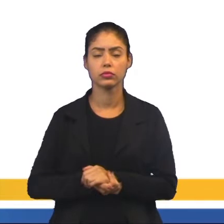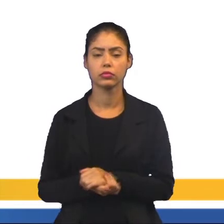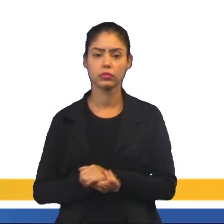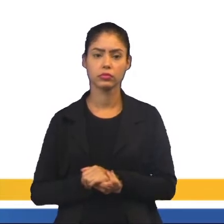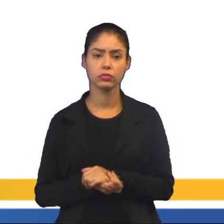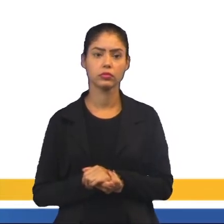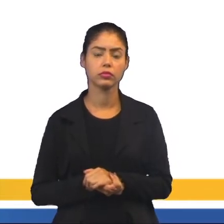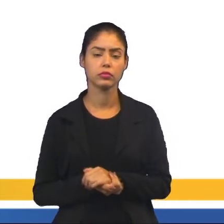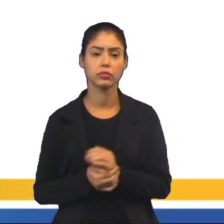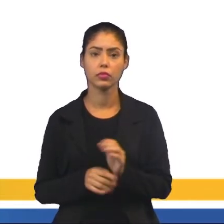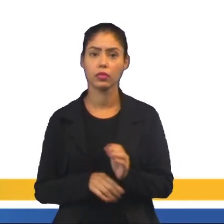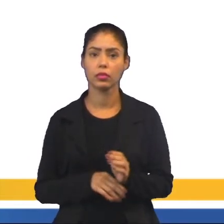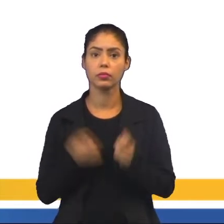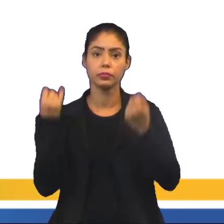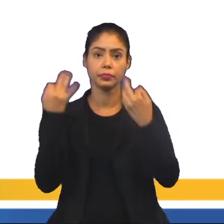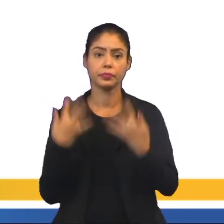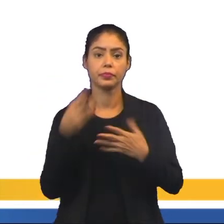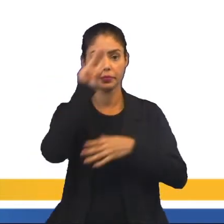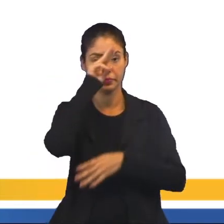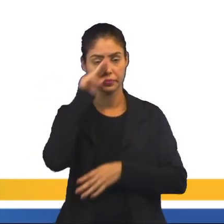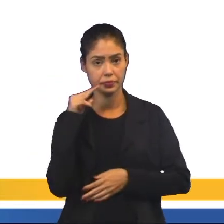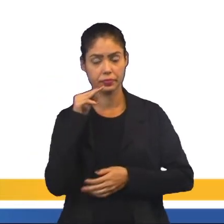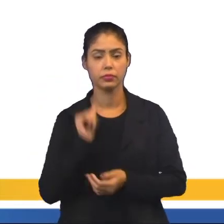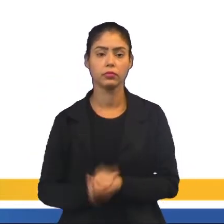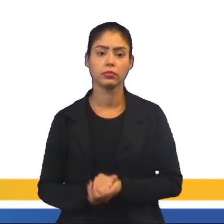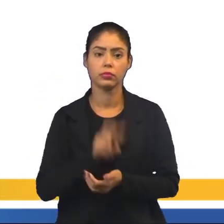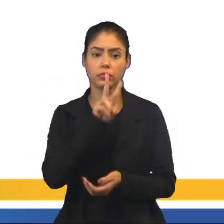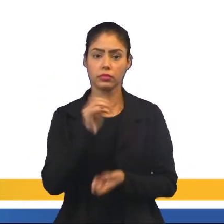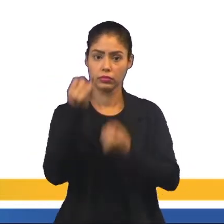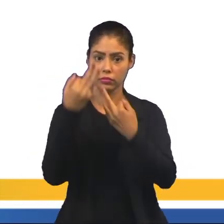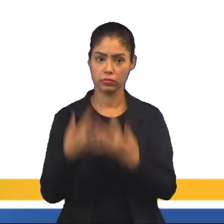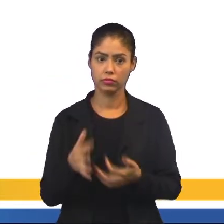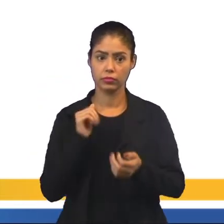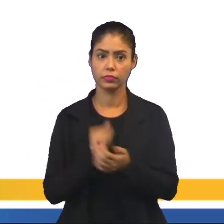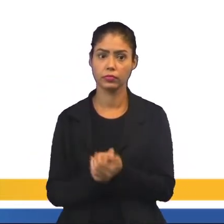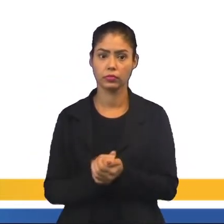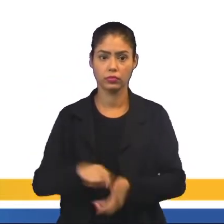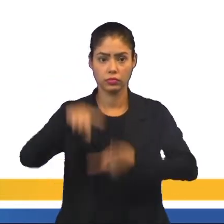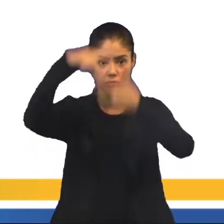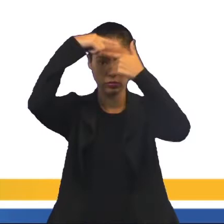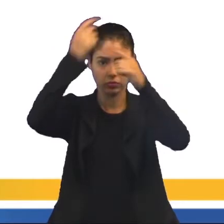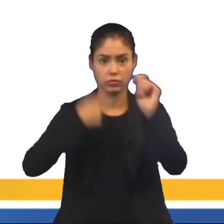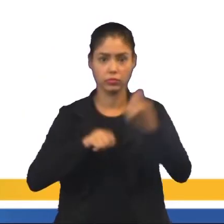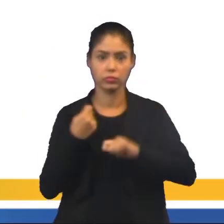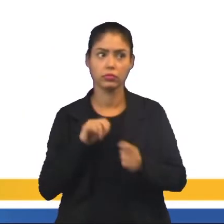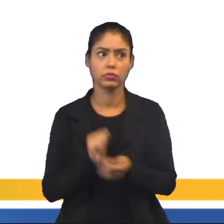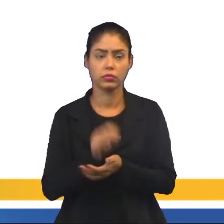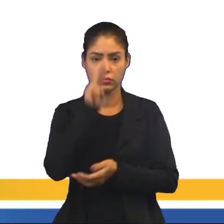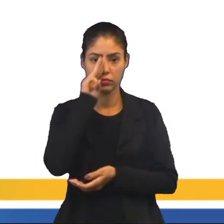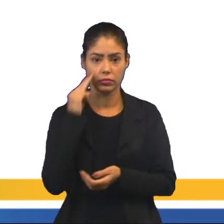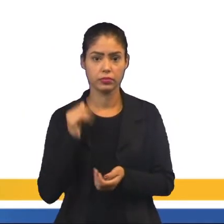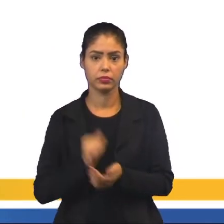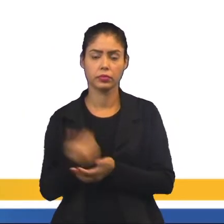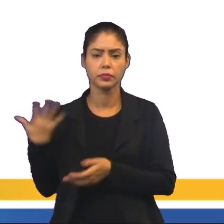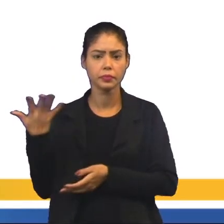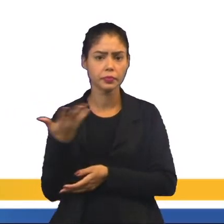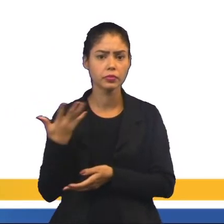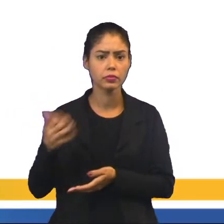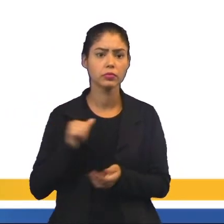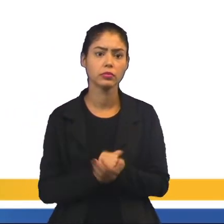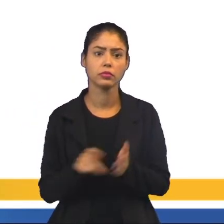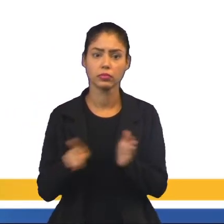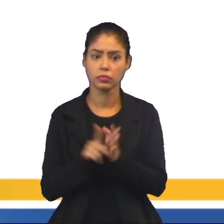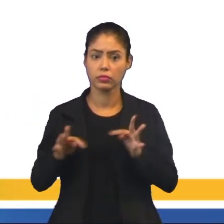o capital apontado por Marx, né? Ele vai dizer, sobre a alienação econômica, Marx diz que ela é a base